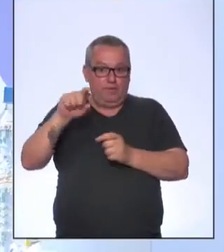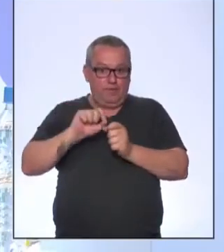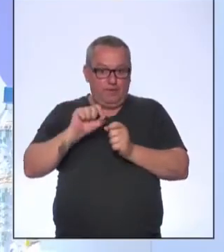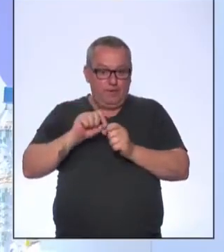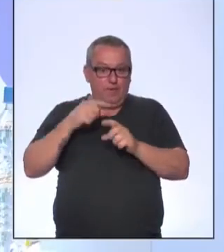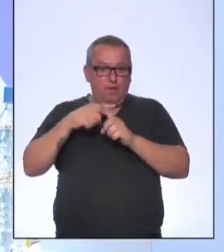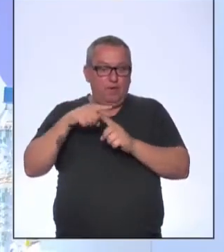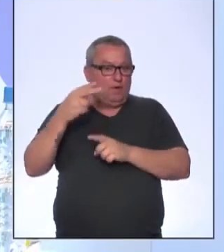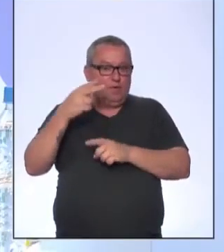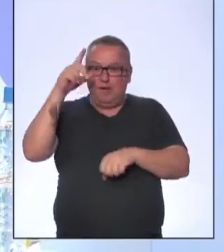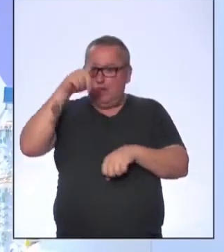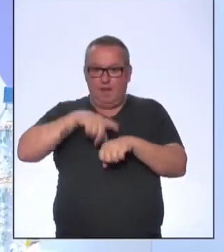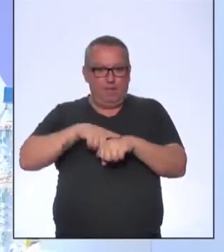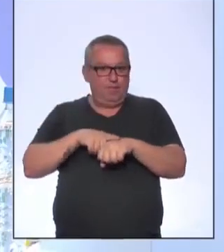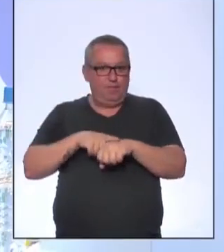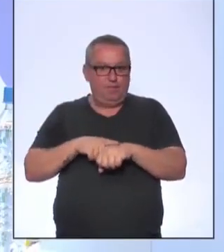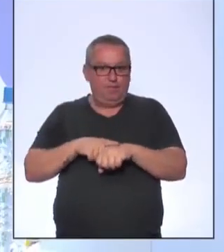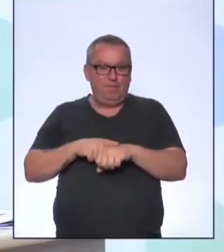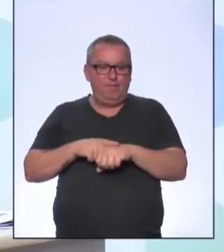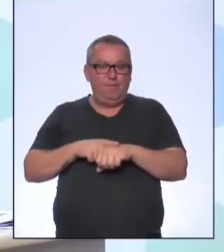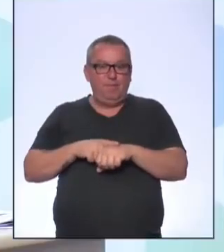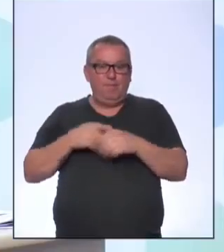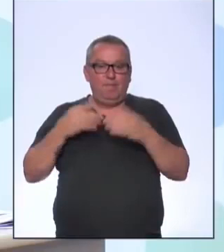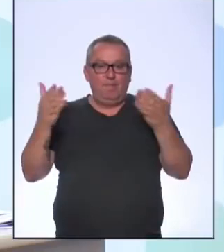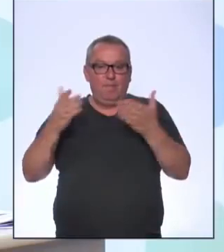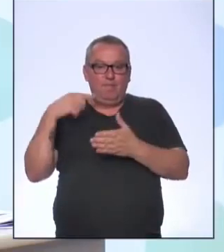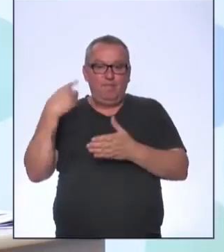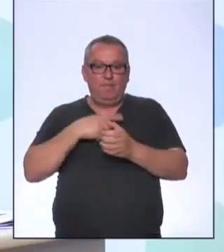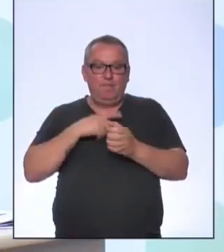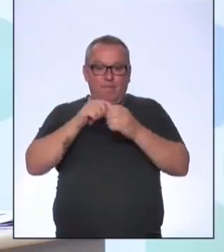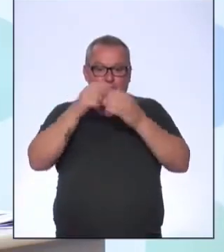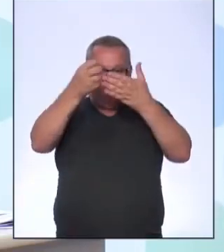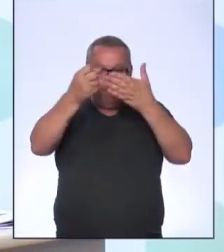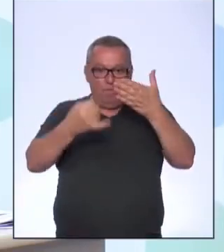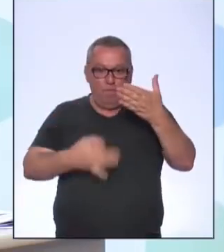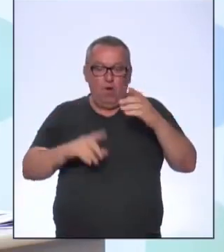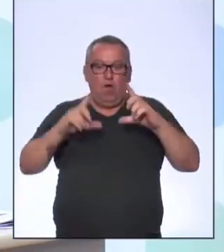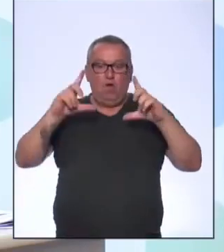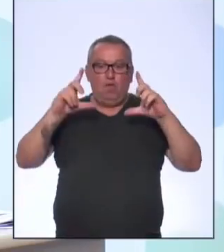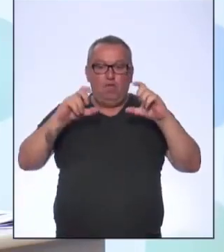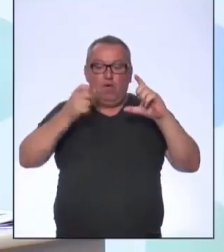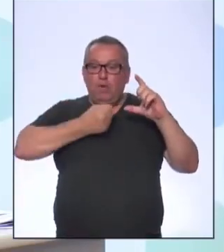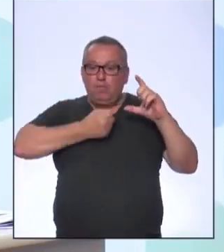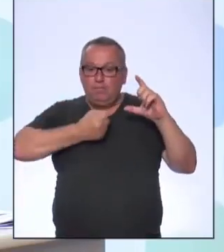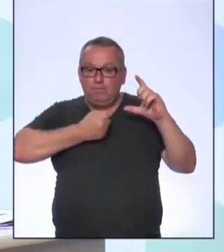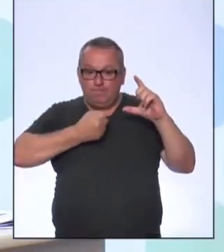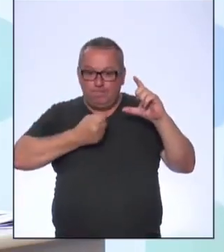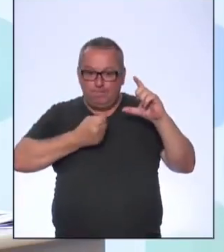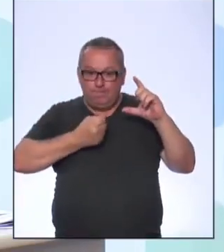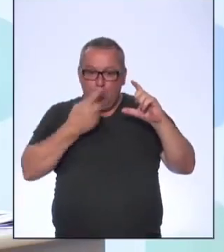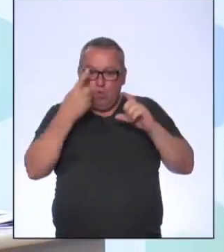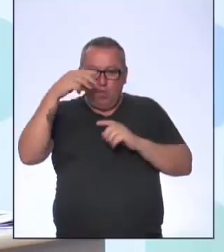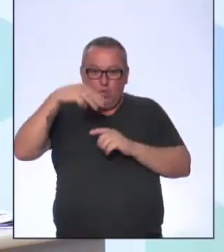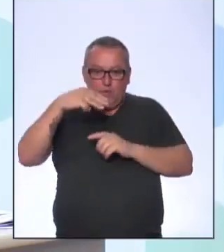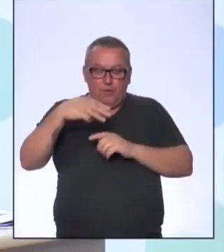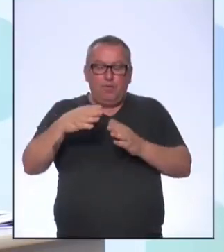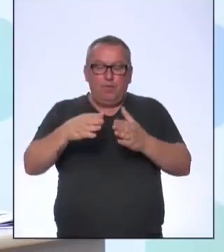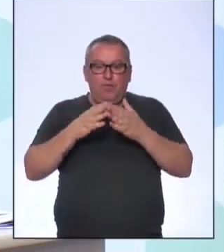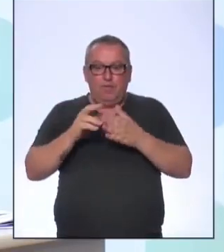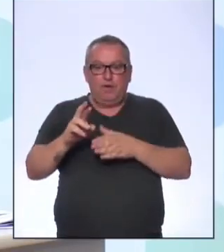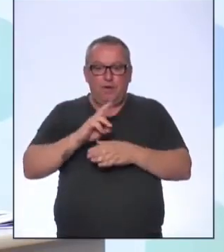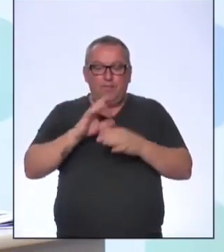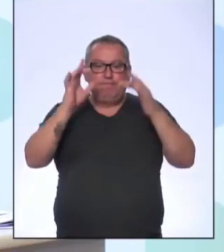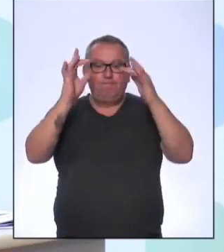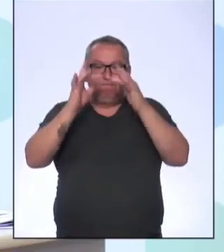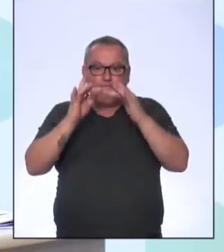porque senão não vai dar muito tempo. Tá agora há pouco nós fizemos a definição para você do que é uma fotoreportagem, né? Então, em 1 minuto, por favor, você vai